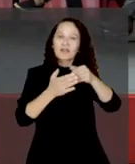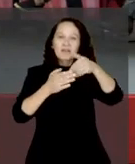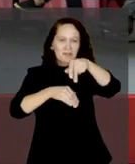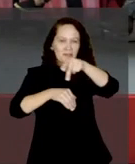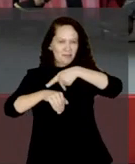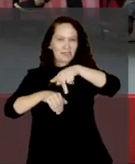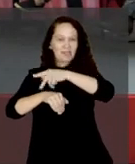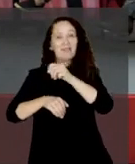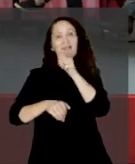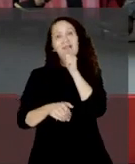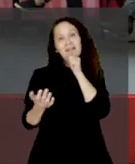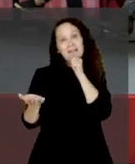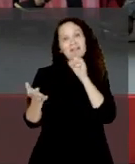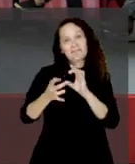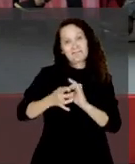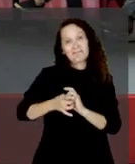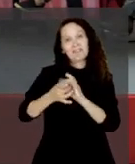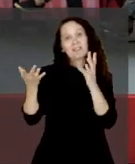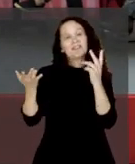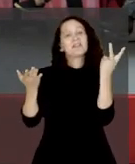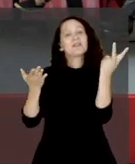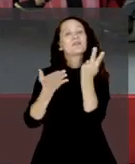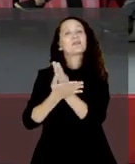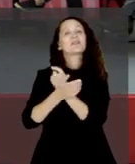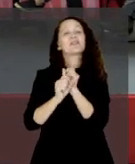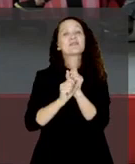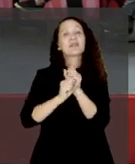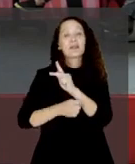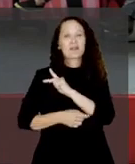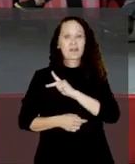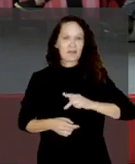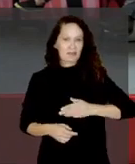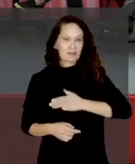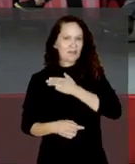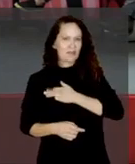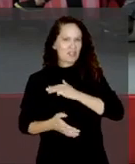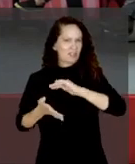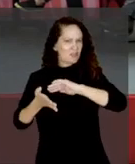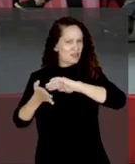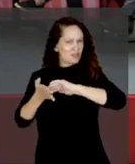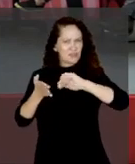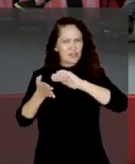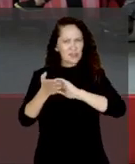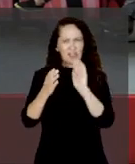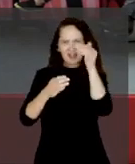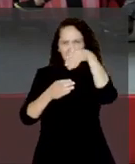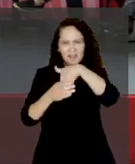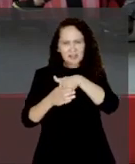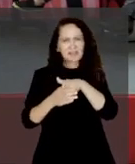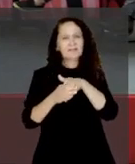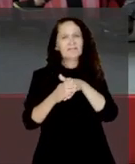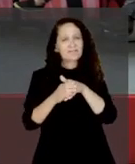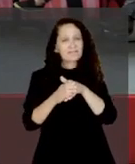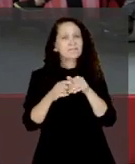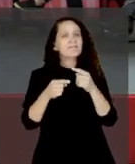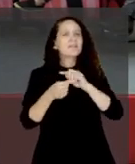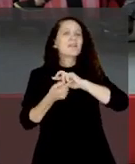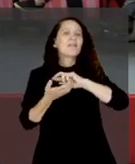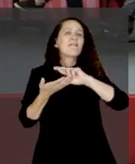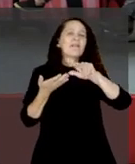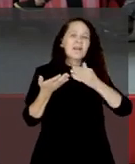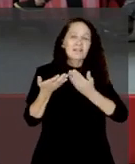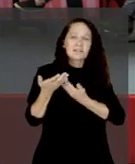poder conduzir o nosso companheiro à presidência da República novamente, Luiz Inácio Lula da Silva. É uma grande